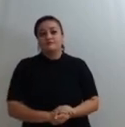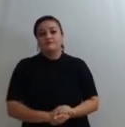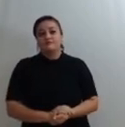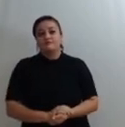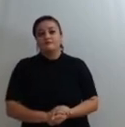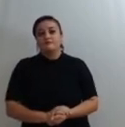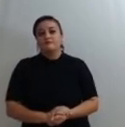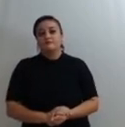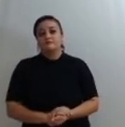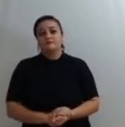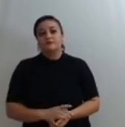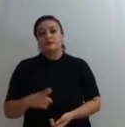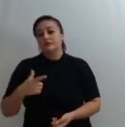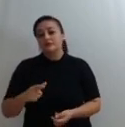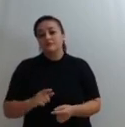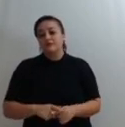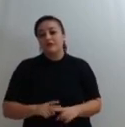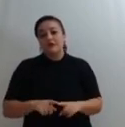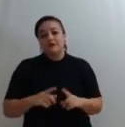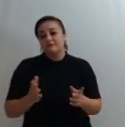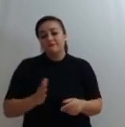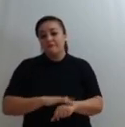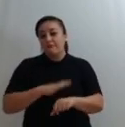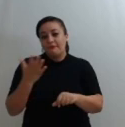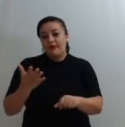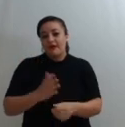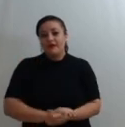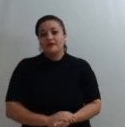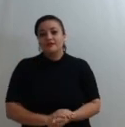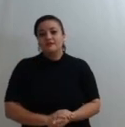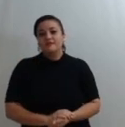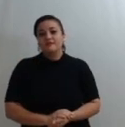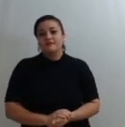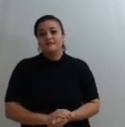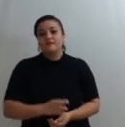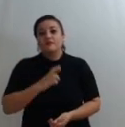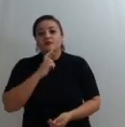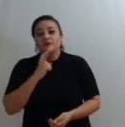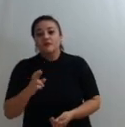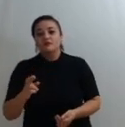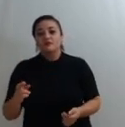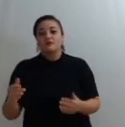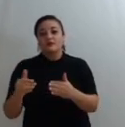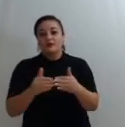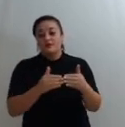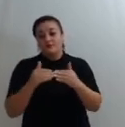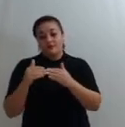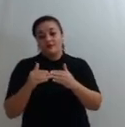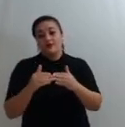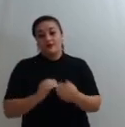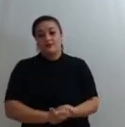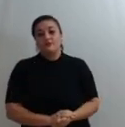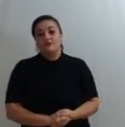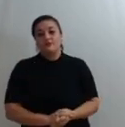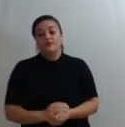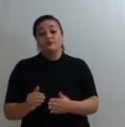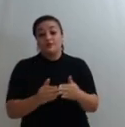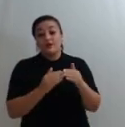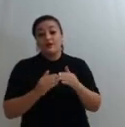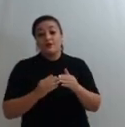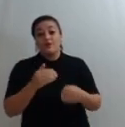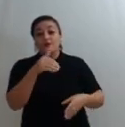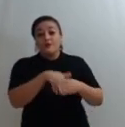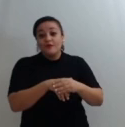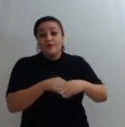comentários. Fica então assim proclamado o resultado por unanimidade nos termos do voto do ilustre relator.